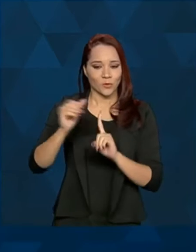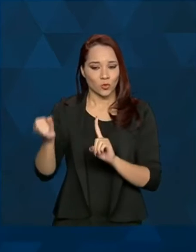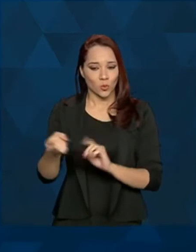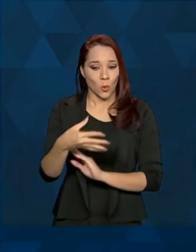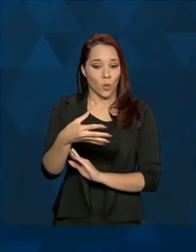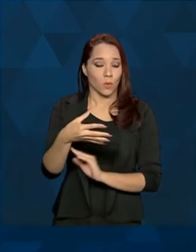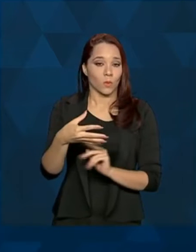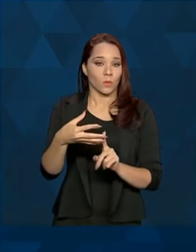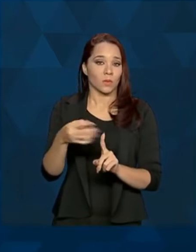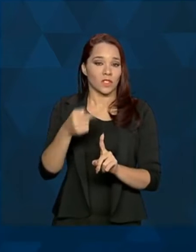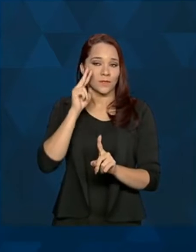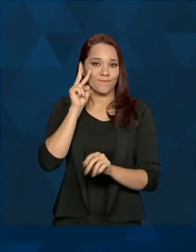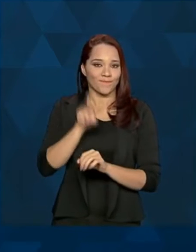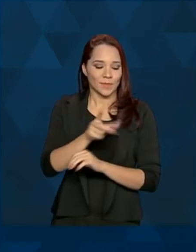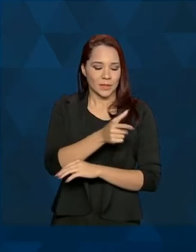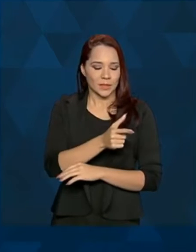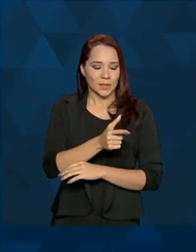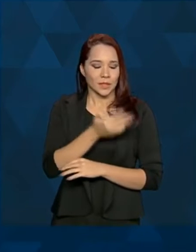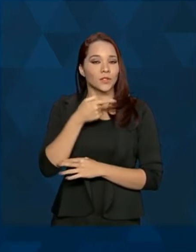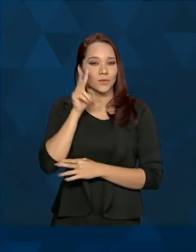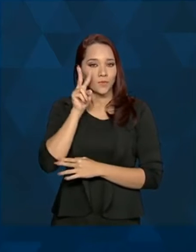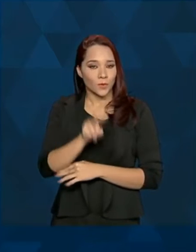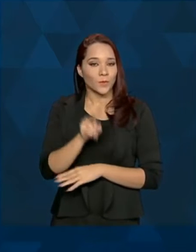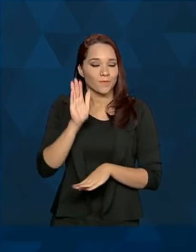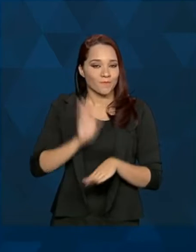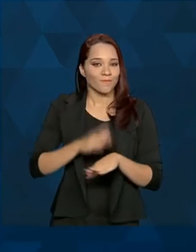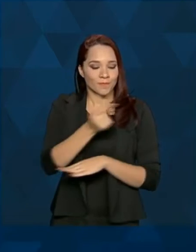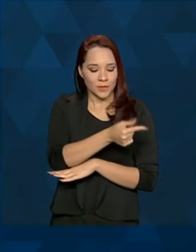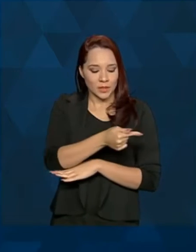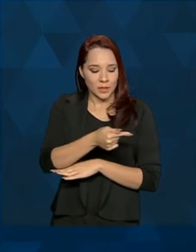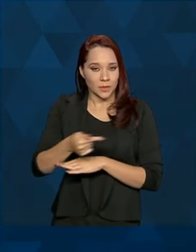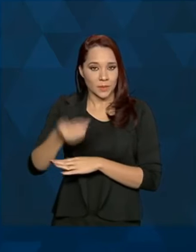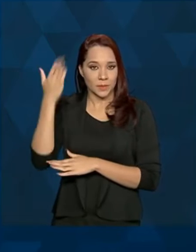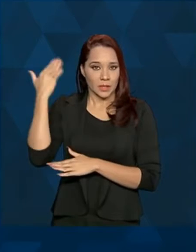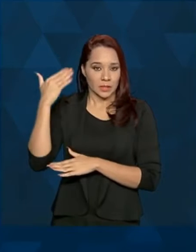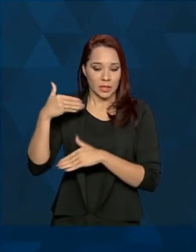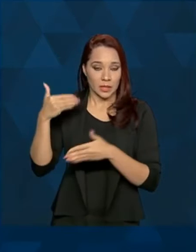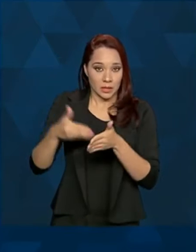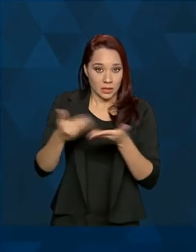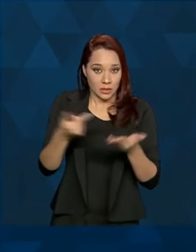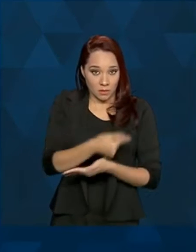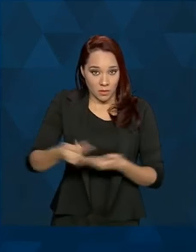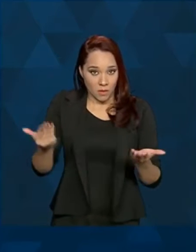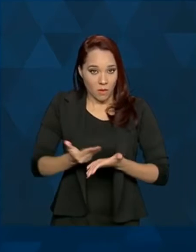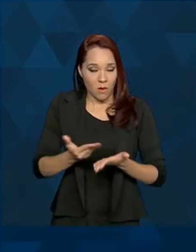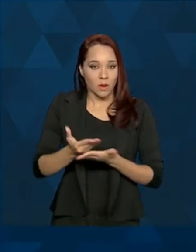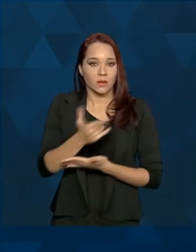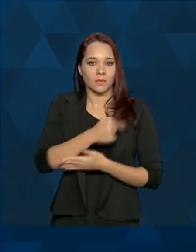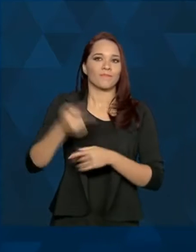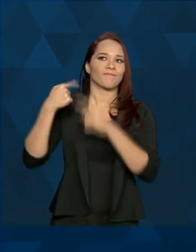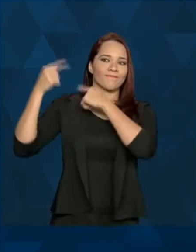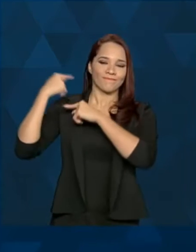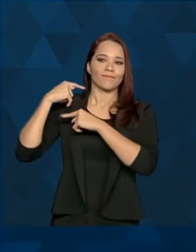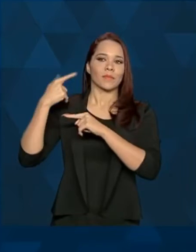casos, a gente verificou com muito mais intensa da semana passada para essa semana epidemiológica, da última semana